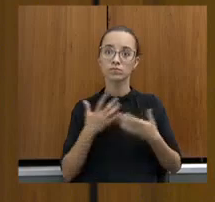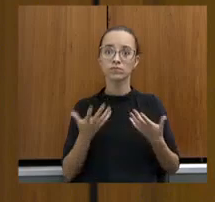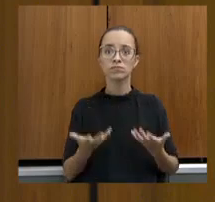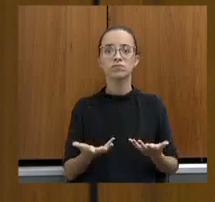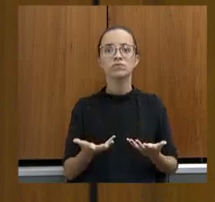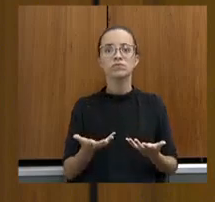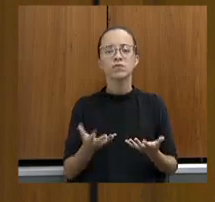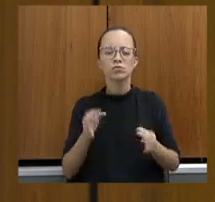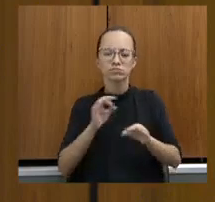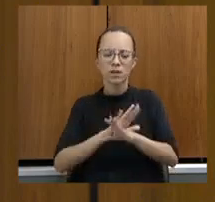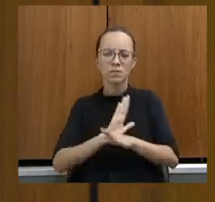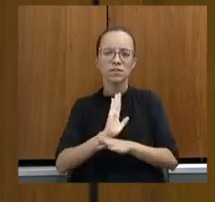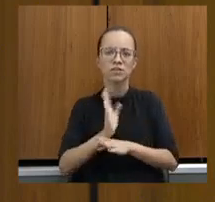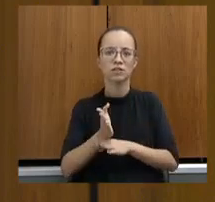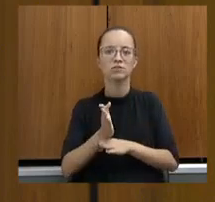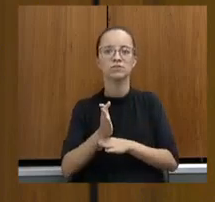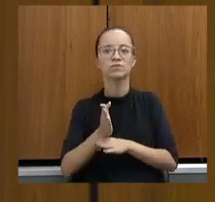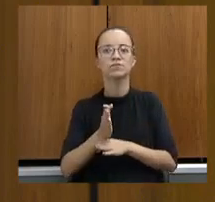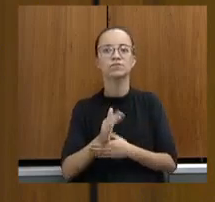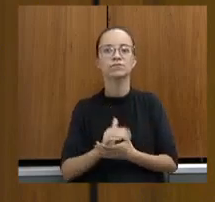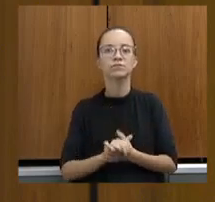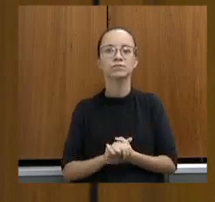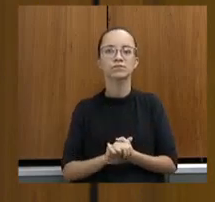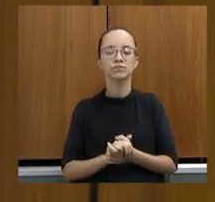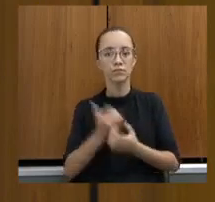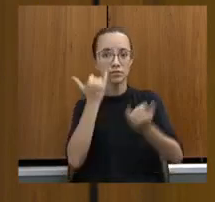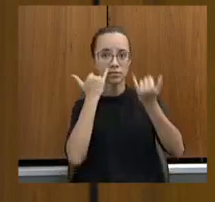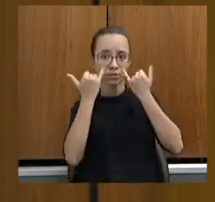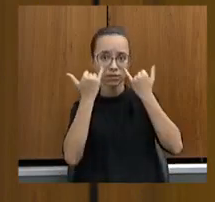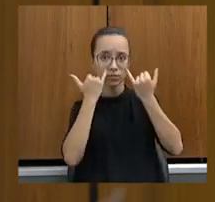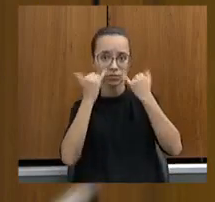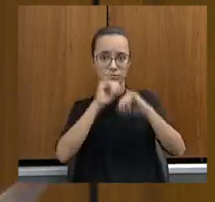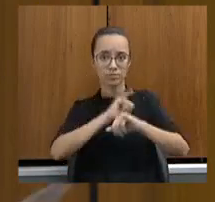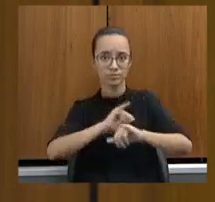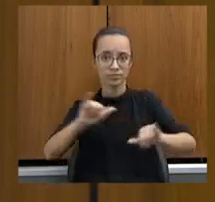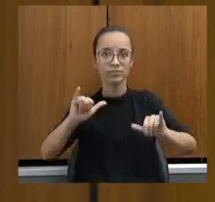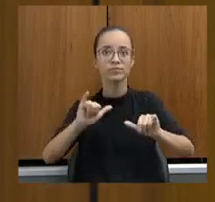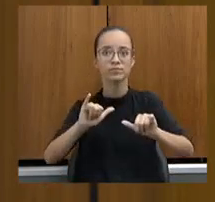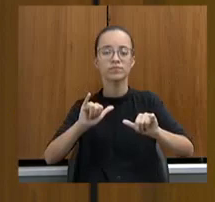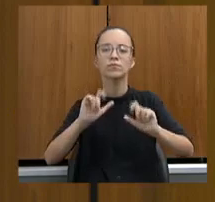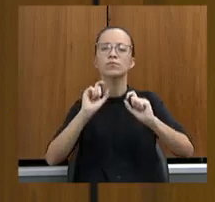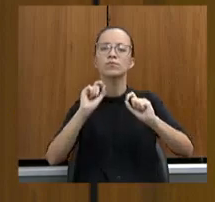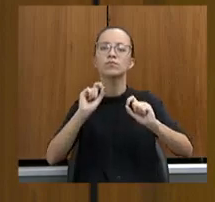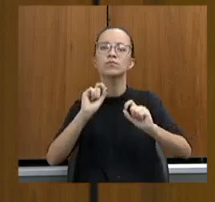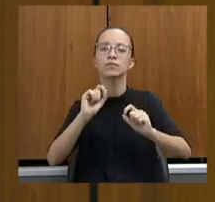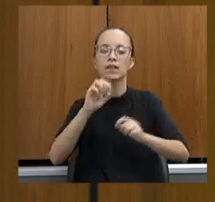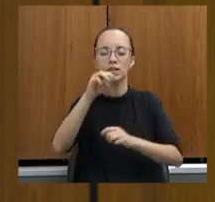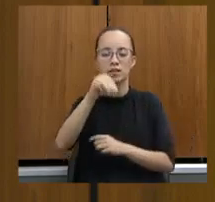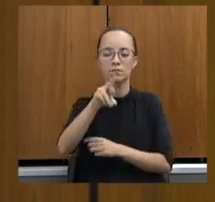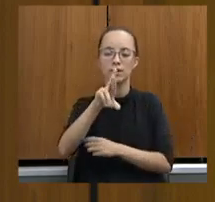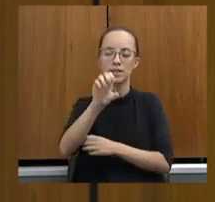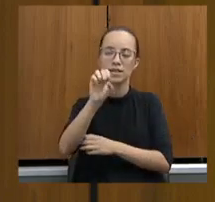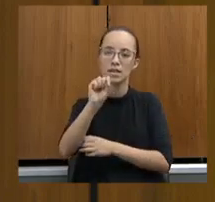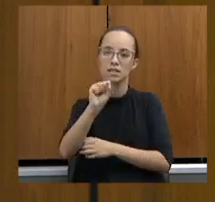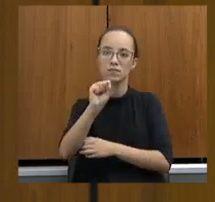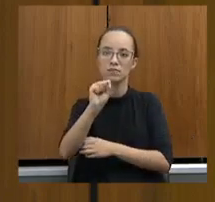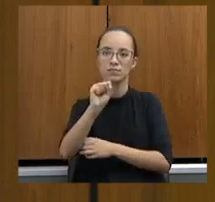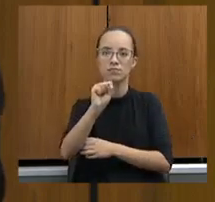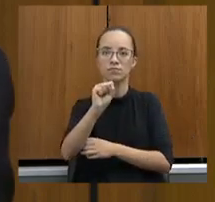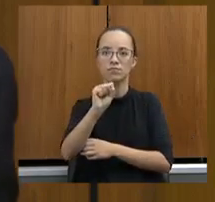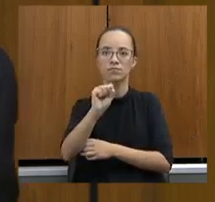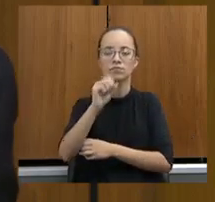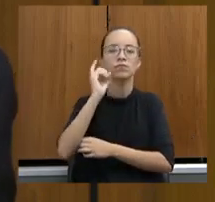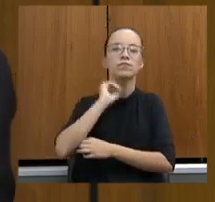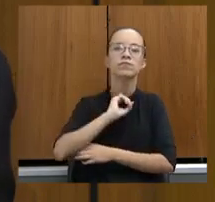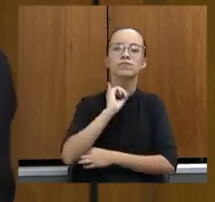terminando para dar os dados então da renovação da MRS para